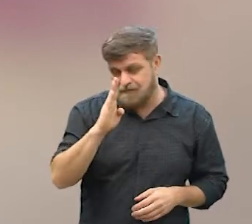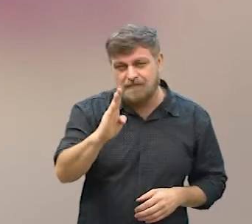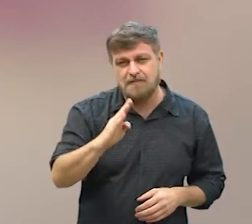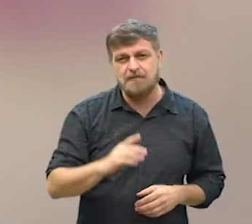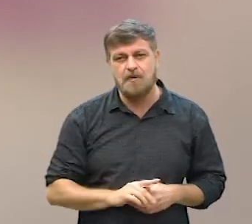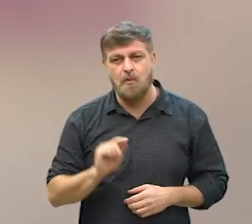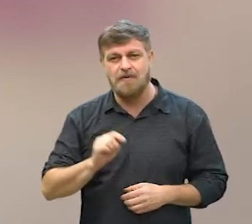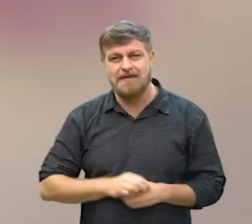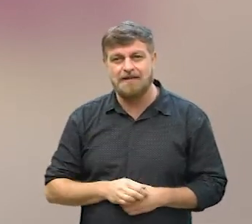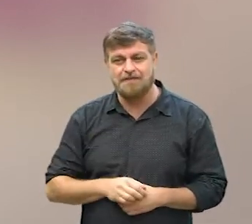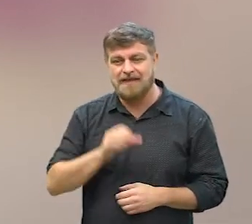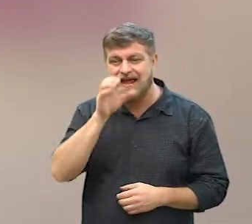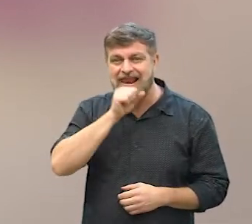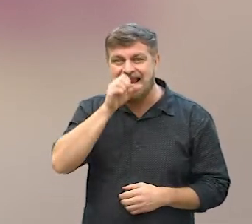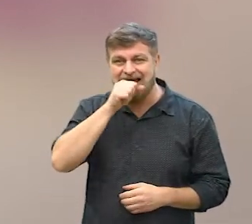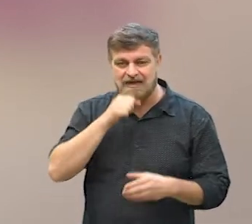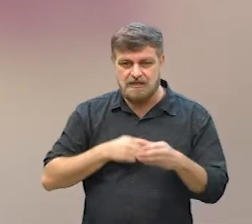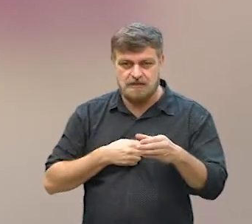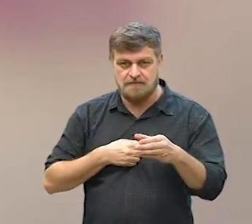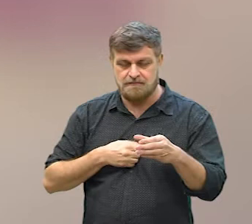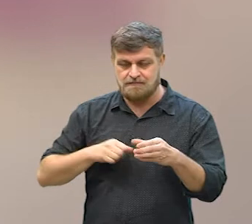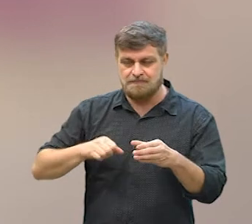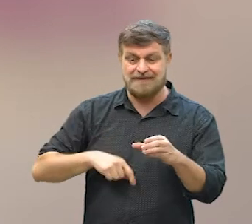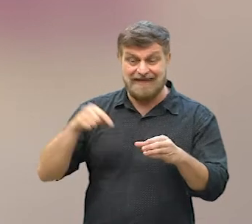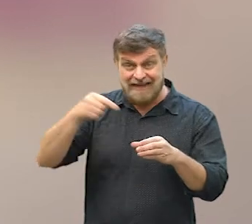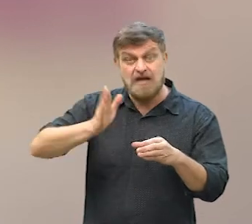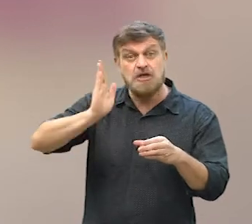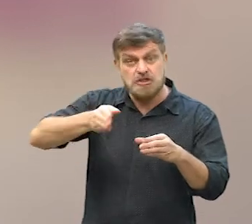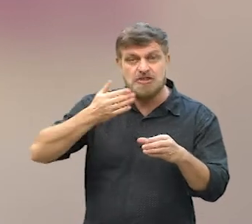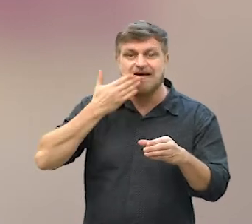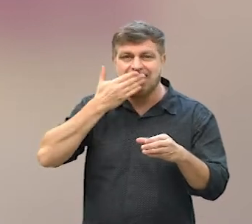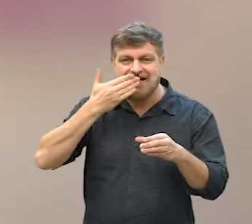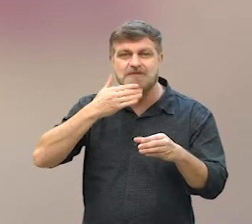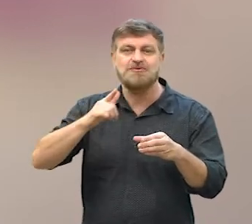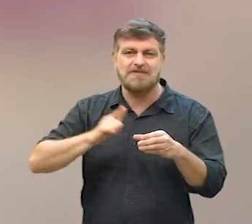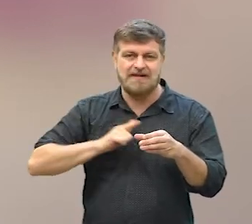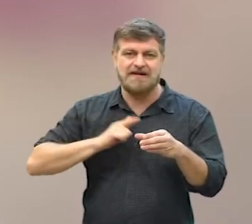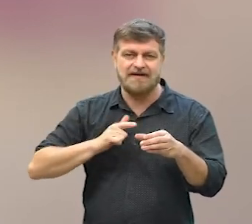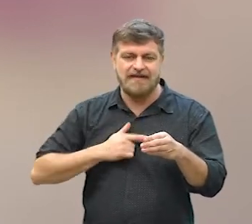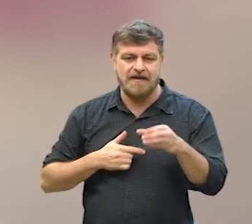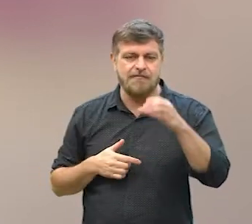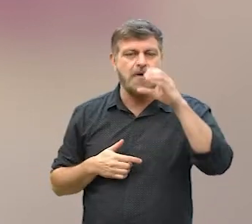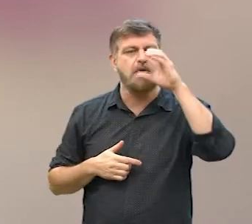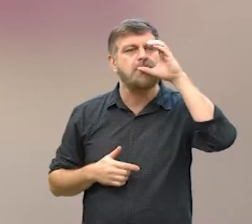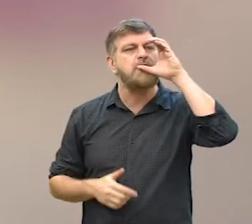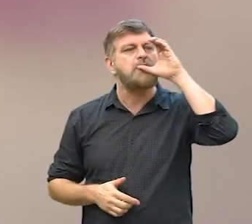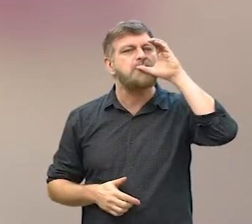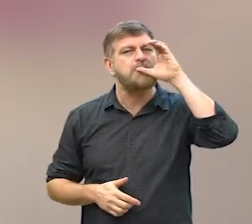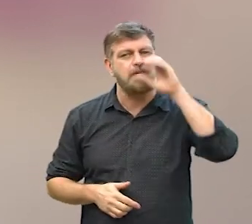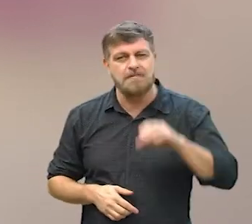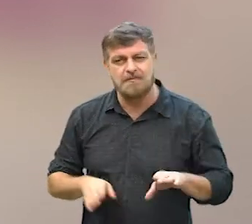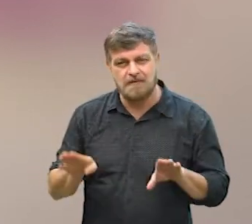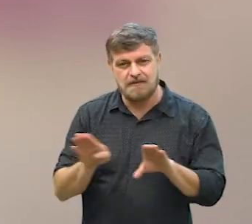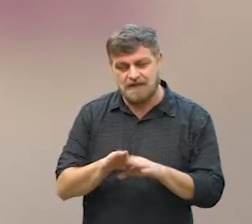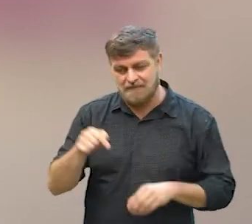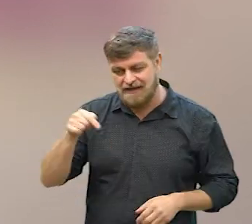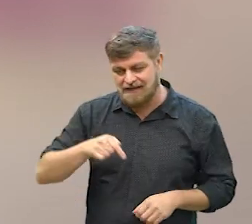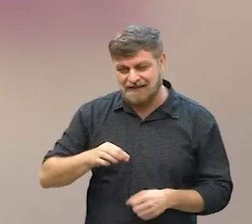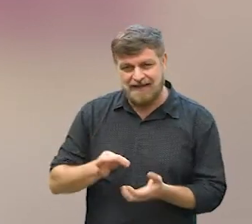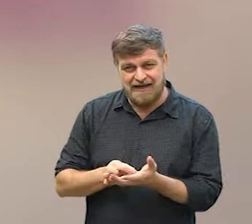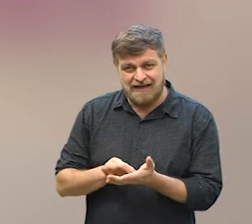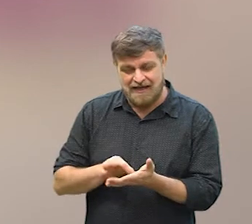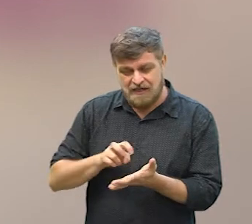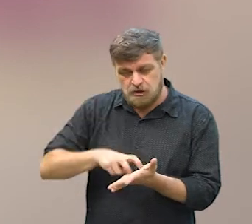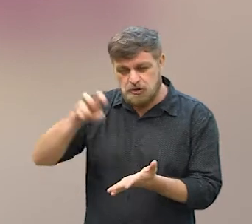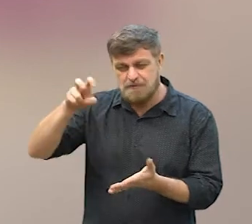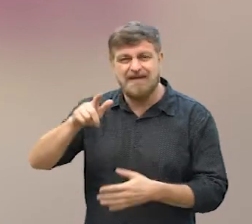principalmente também no suco de laranja, porque ele já tem uma quantidade de açúcar da própria fruta. Trazer ali também